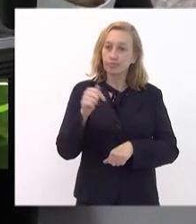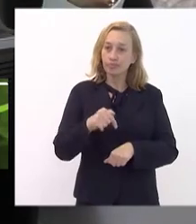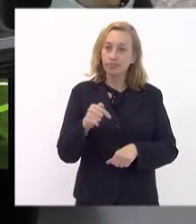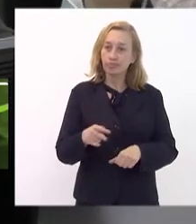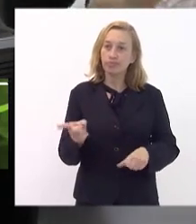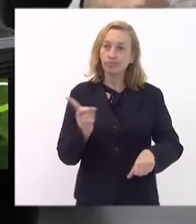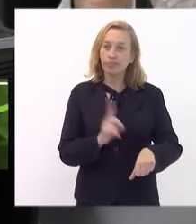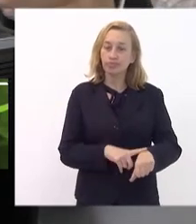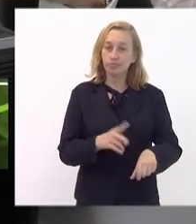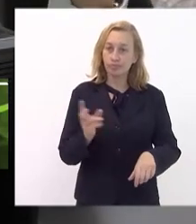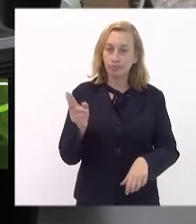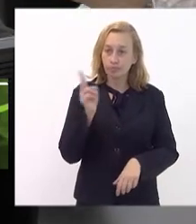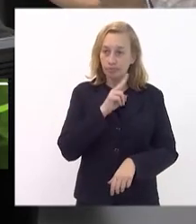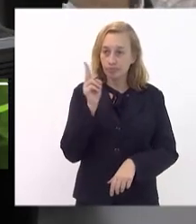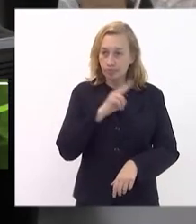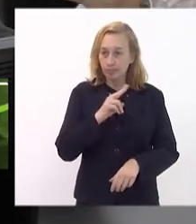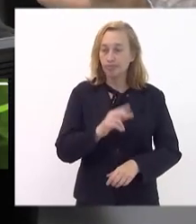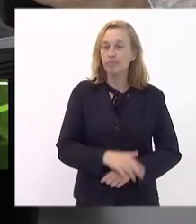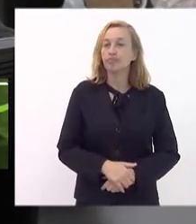de recorrência.